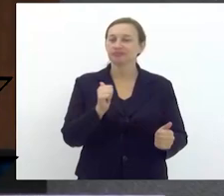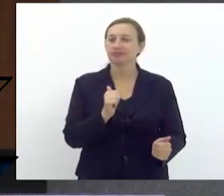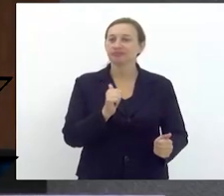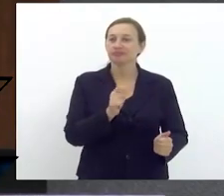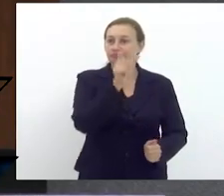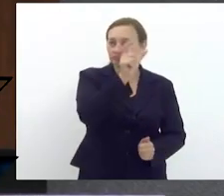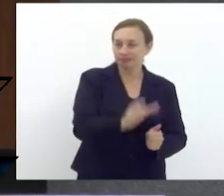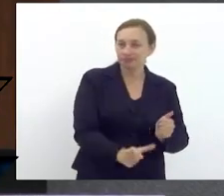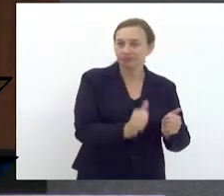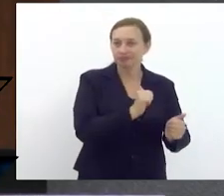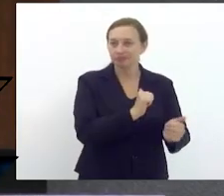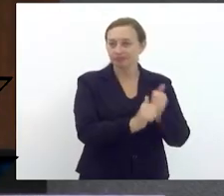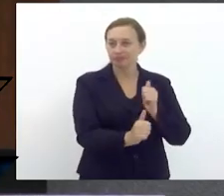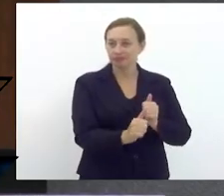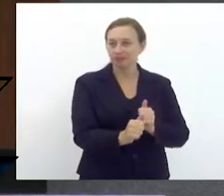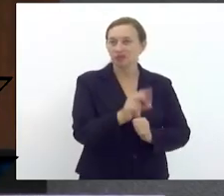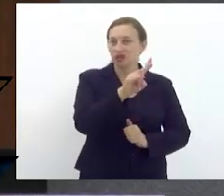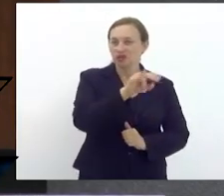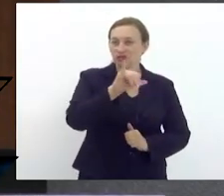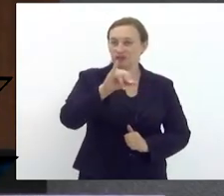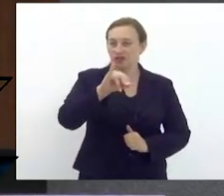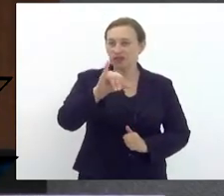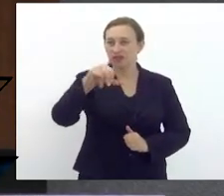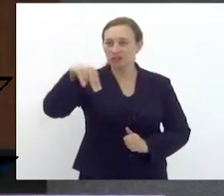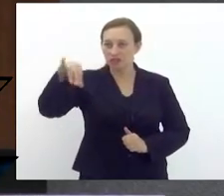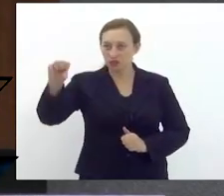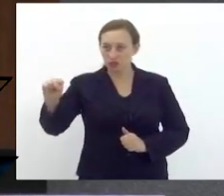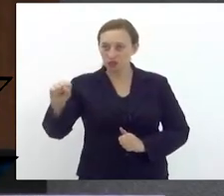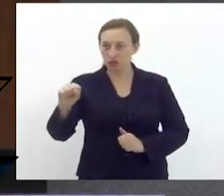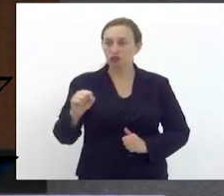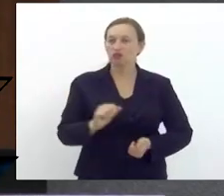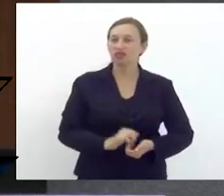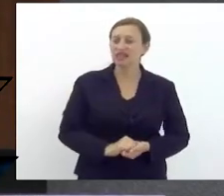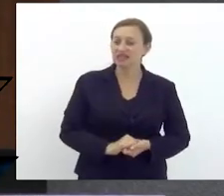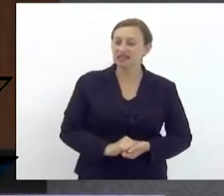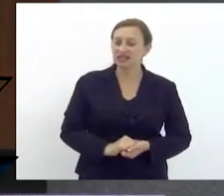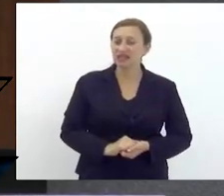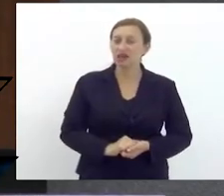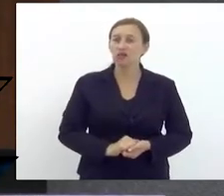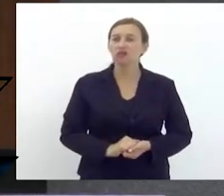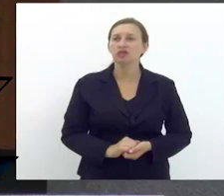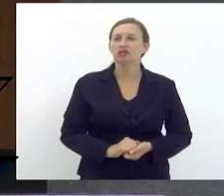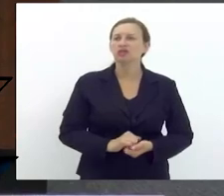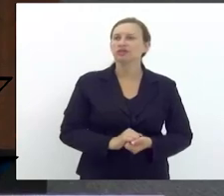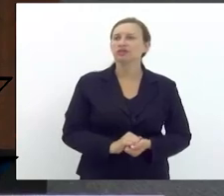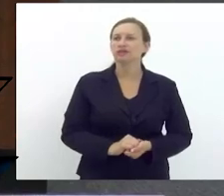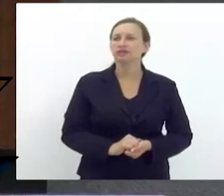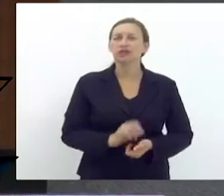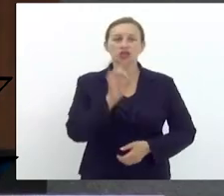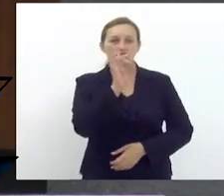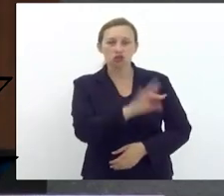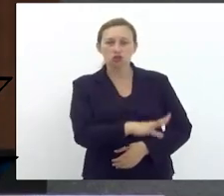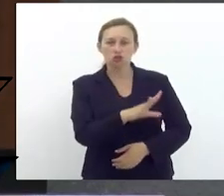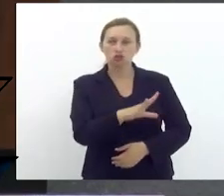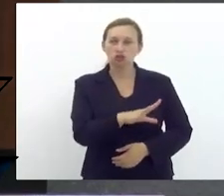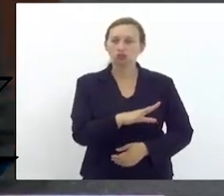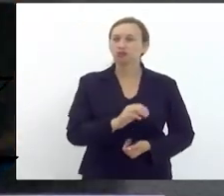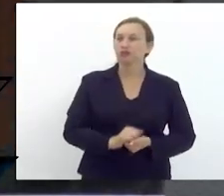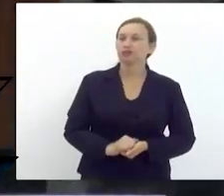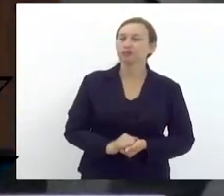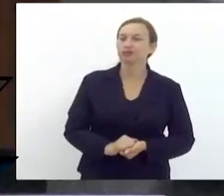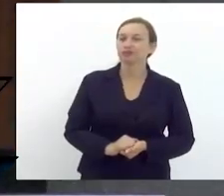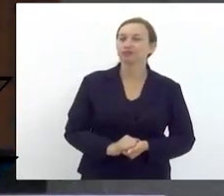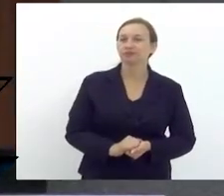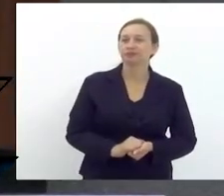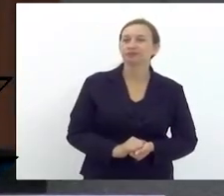Vinicius Junior Gonçalense como eu que sofreu o ato de racismo nesse último jogo mas não somente